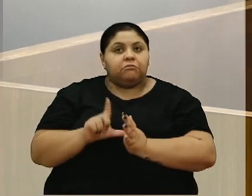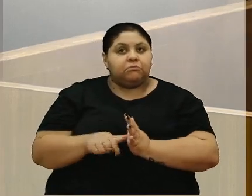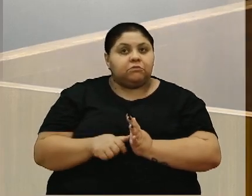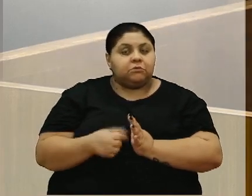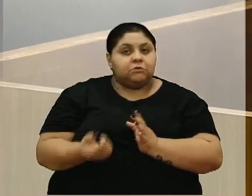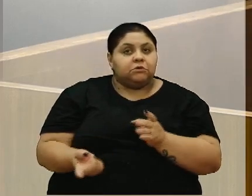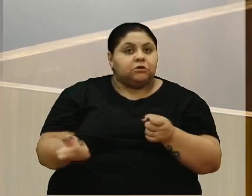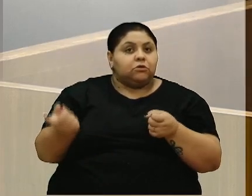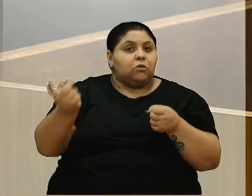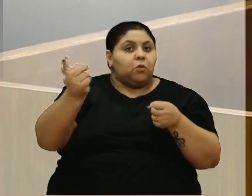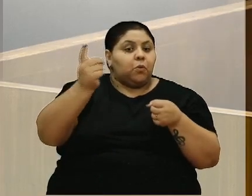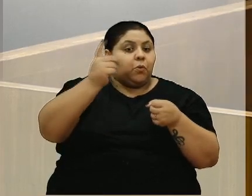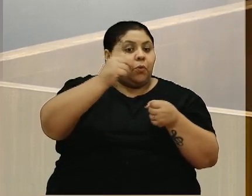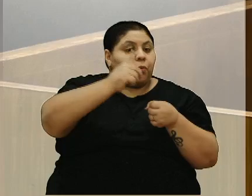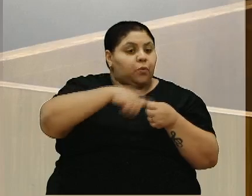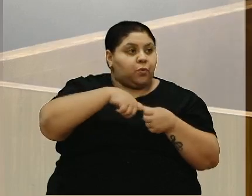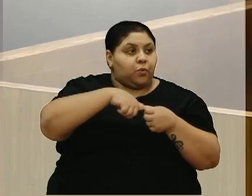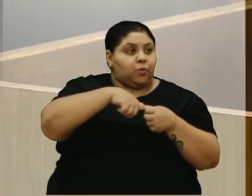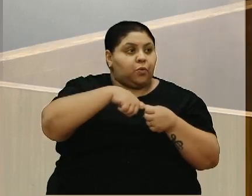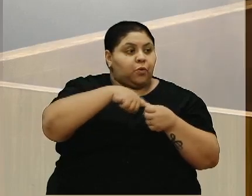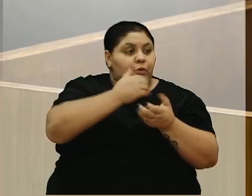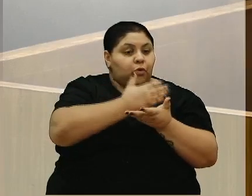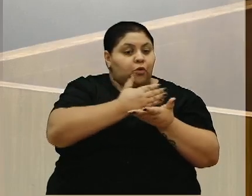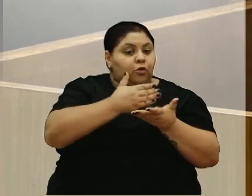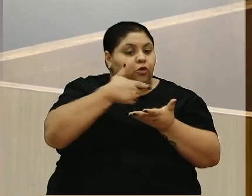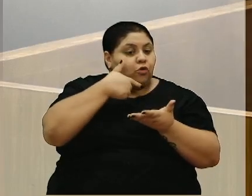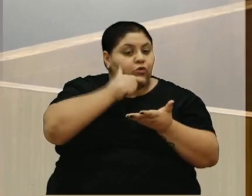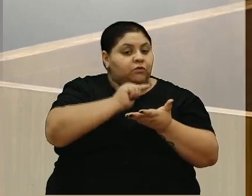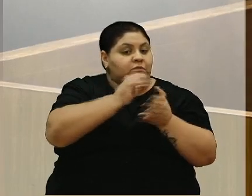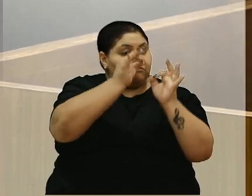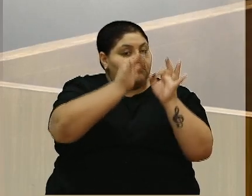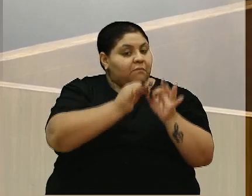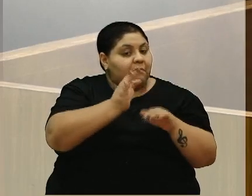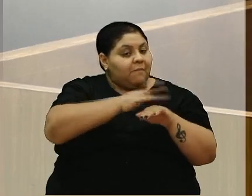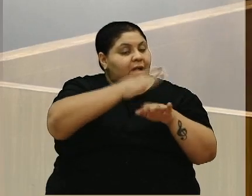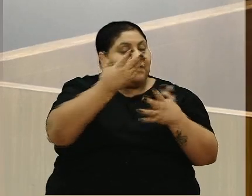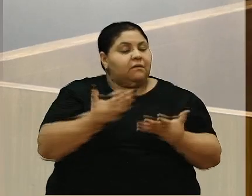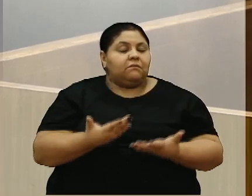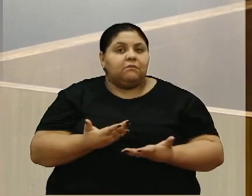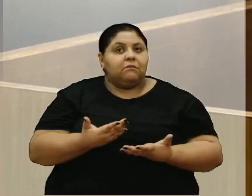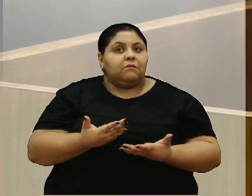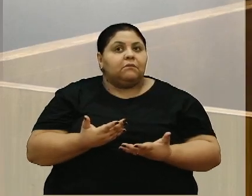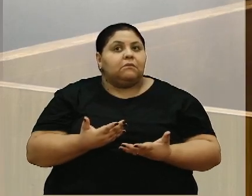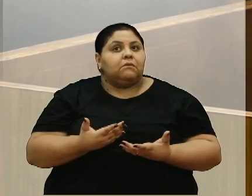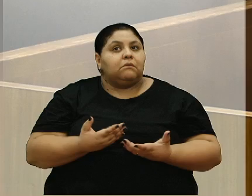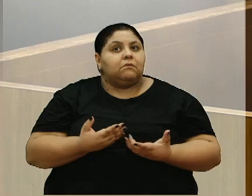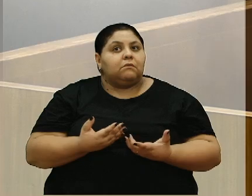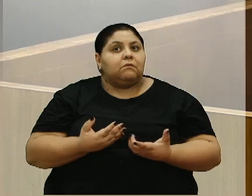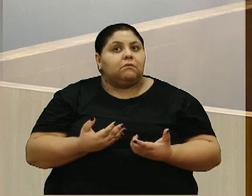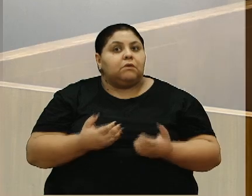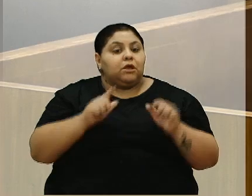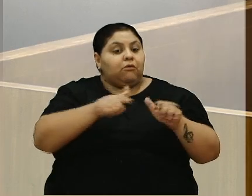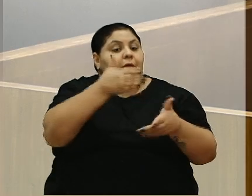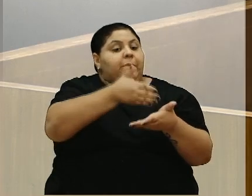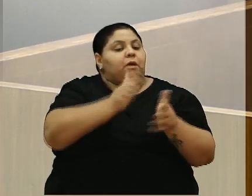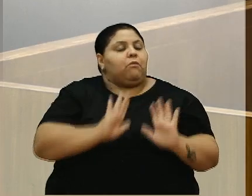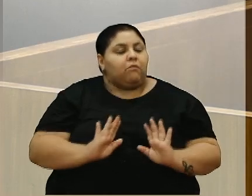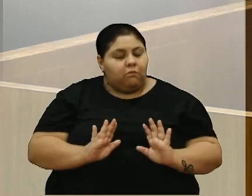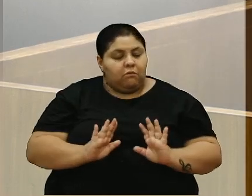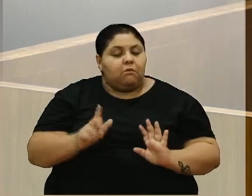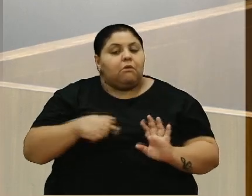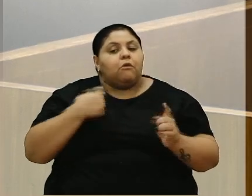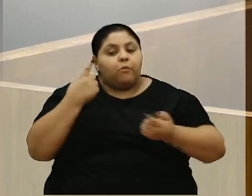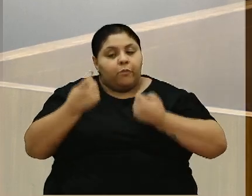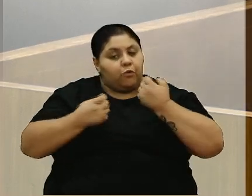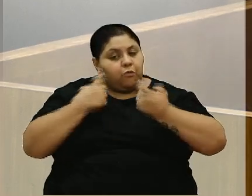voltar a rebobinar a fita e a gente não vai conseguir acertar mais aonde a gente parou nessa história. Então me preocupa